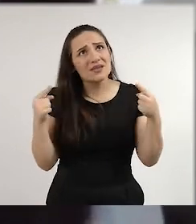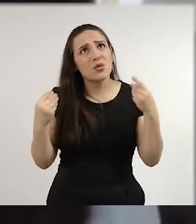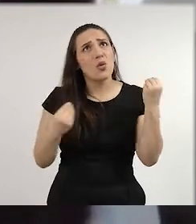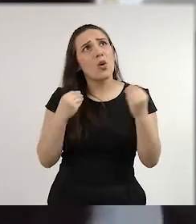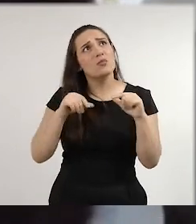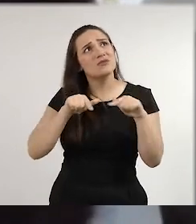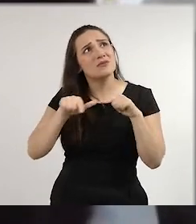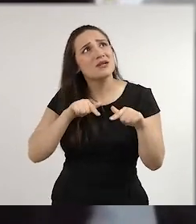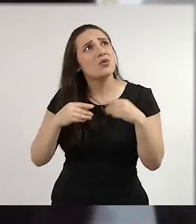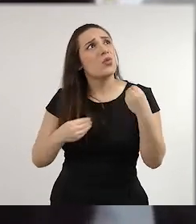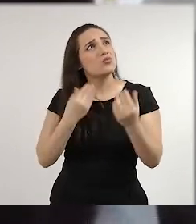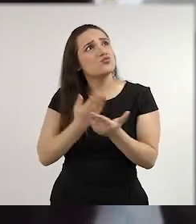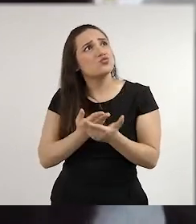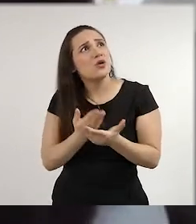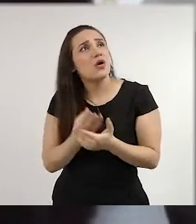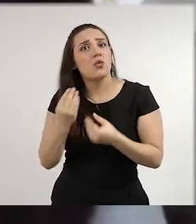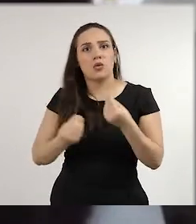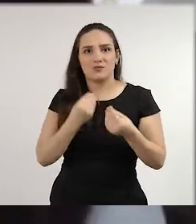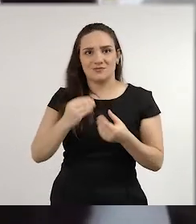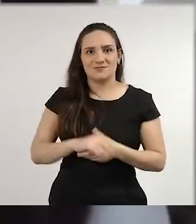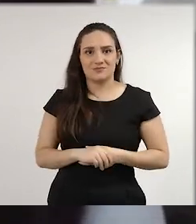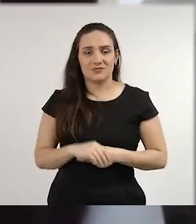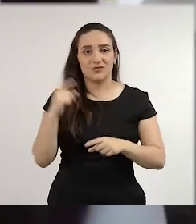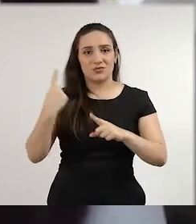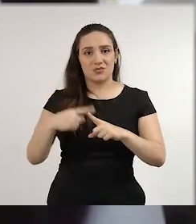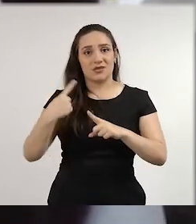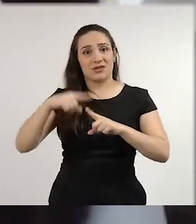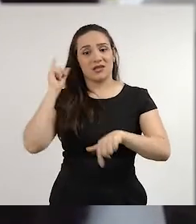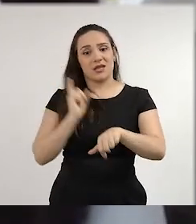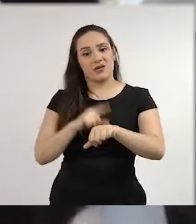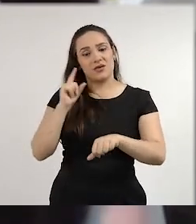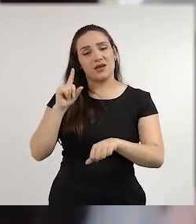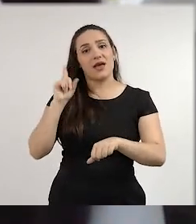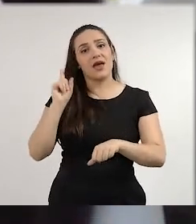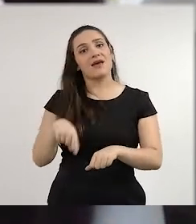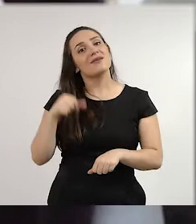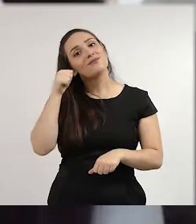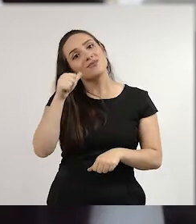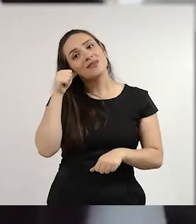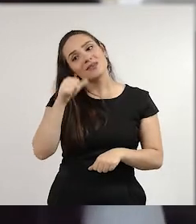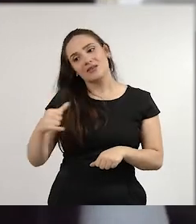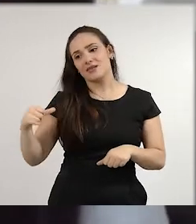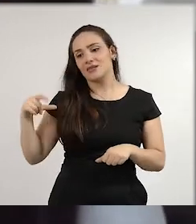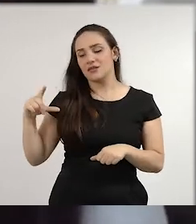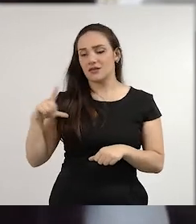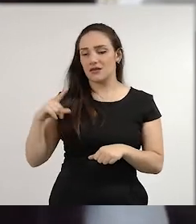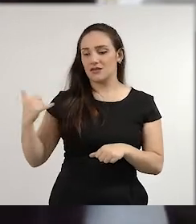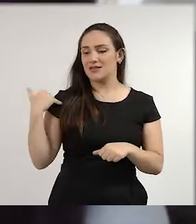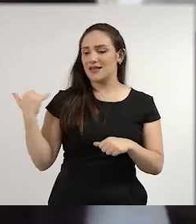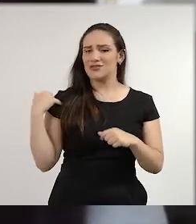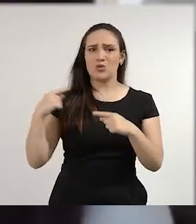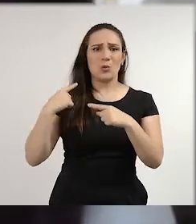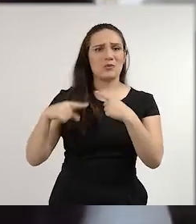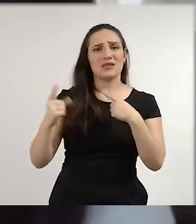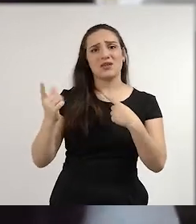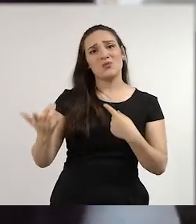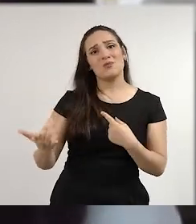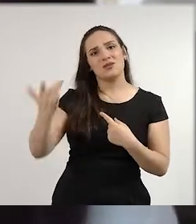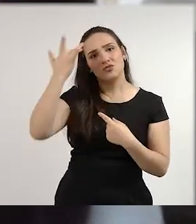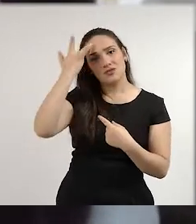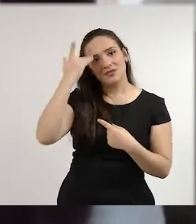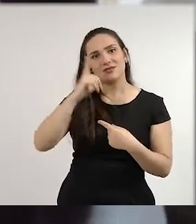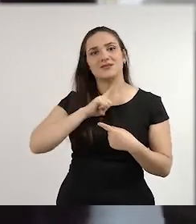trabalhar, né? Porque a gestação, quando acontece num plano de imaturidade, ela